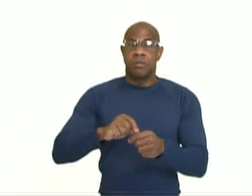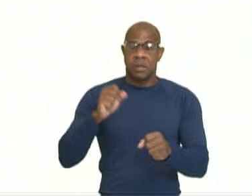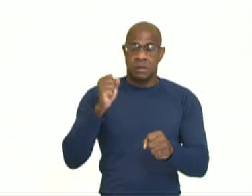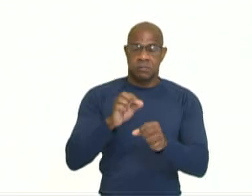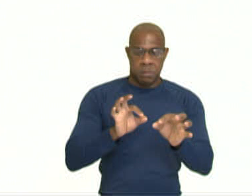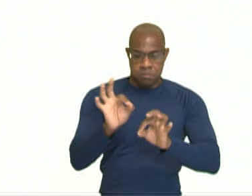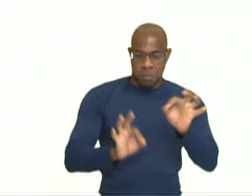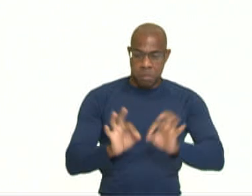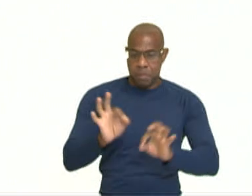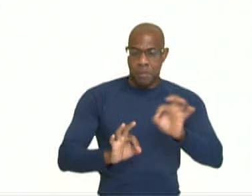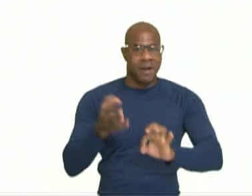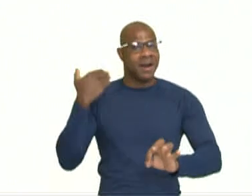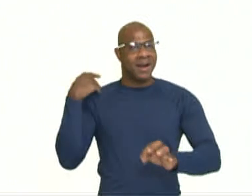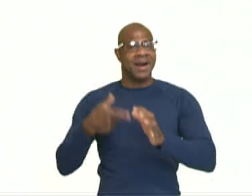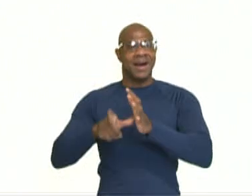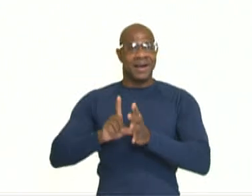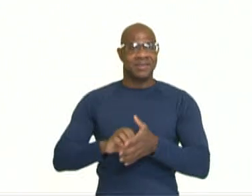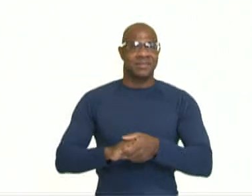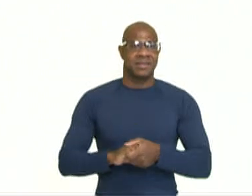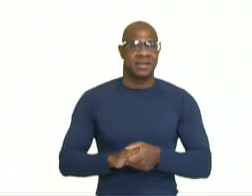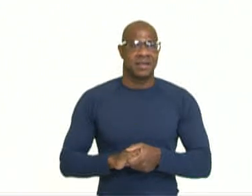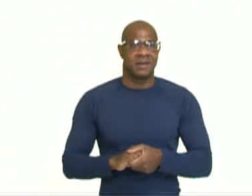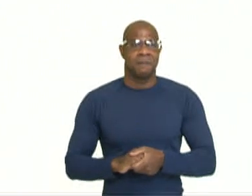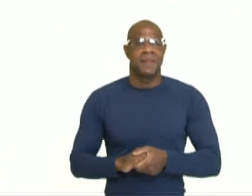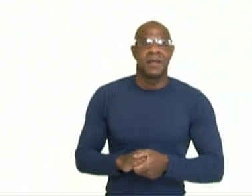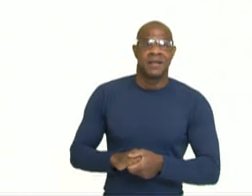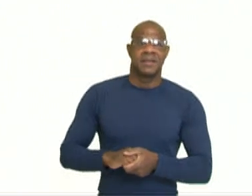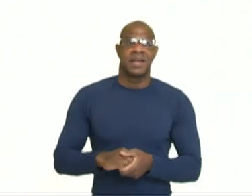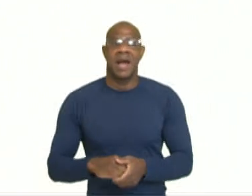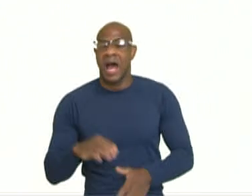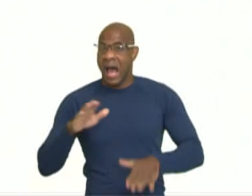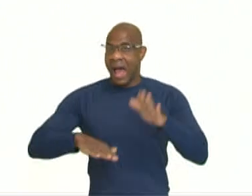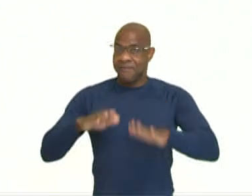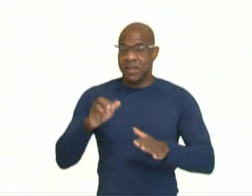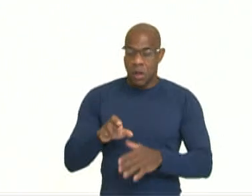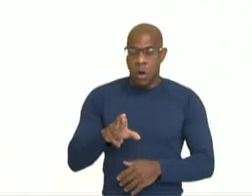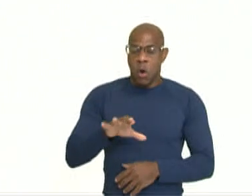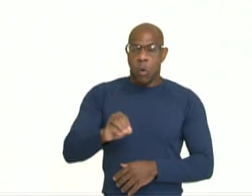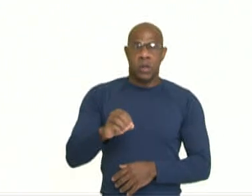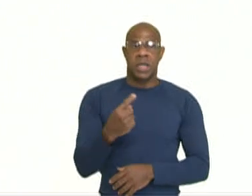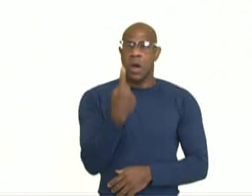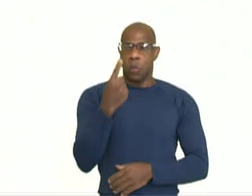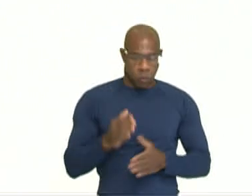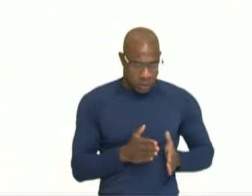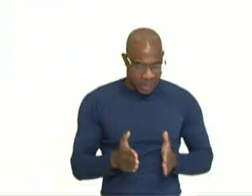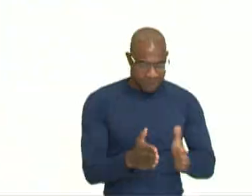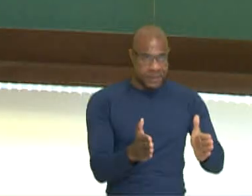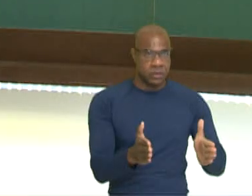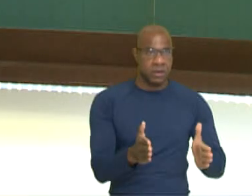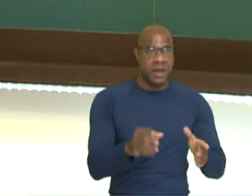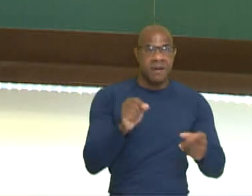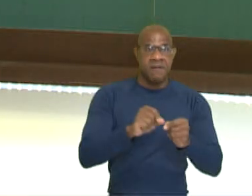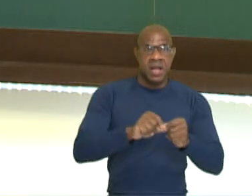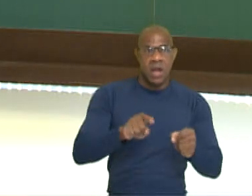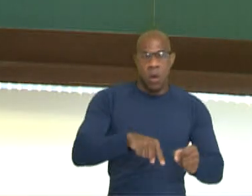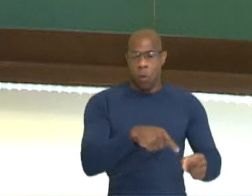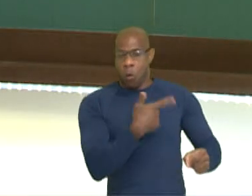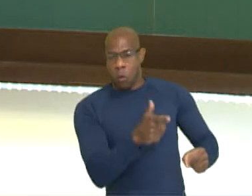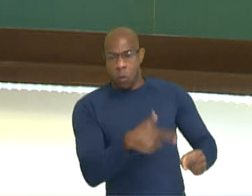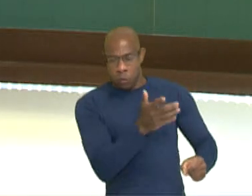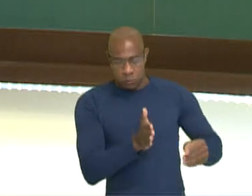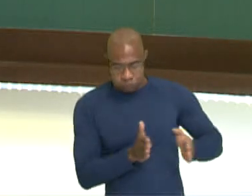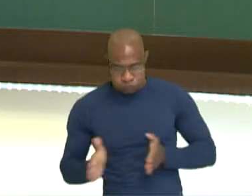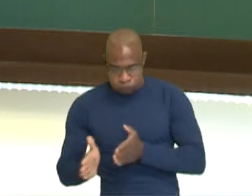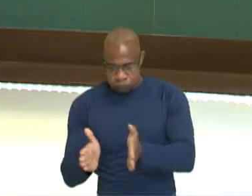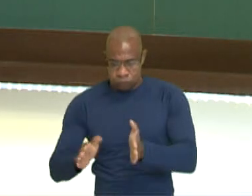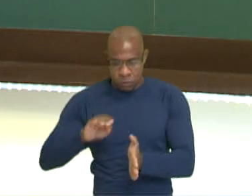rio, muitas vezes, ele vinha só neste caminho. Então, quando se constrói toda essa estrutura, você represa, até isso